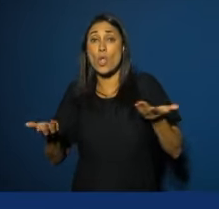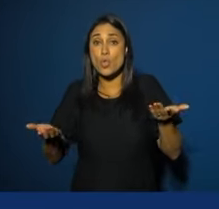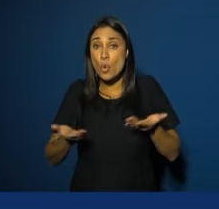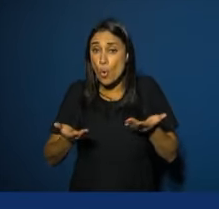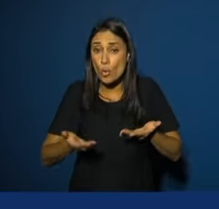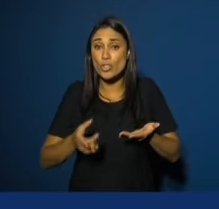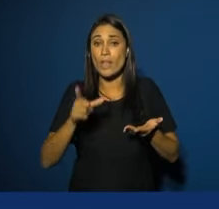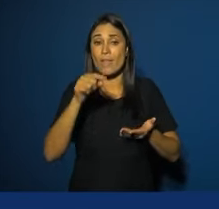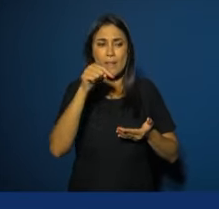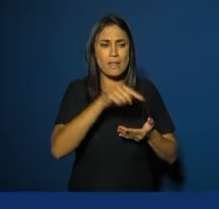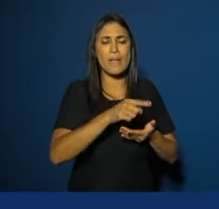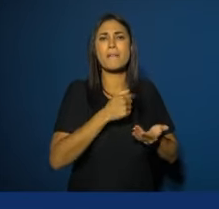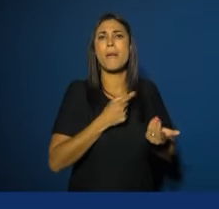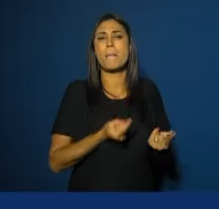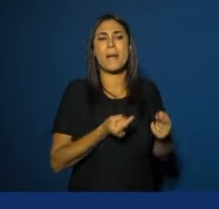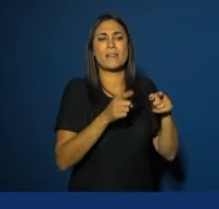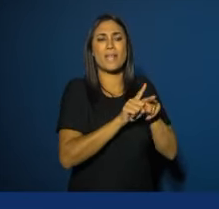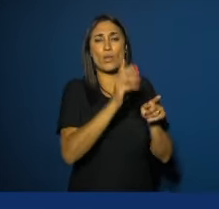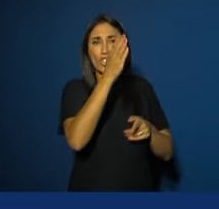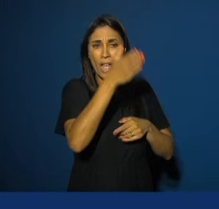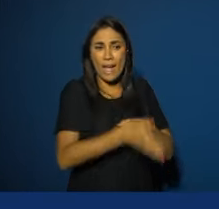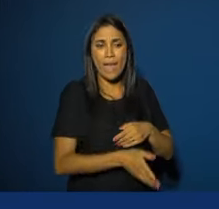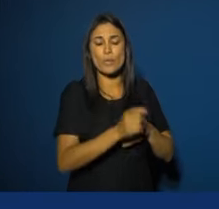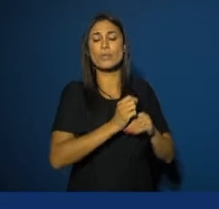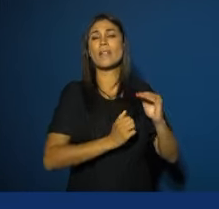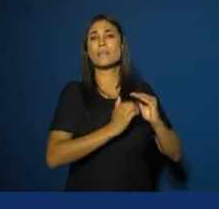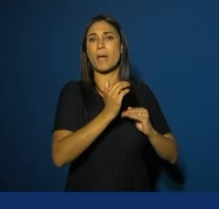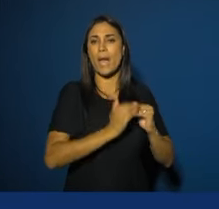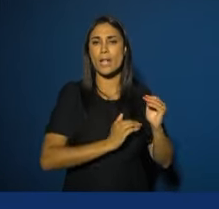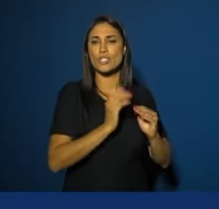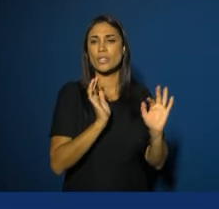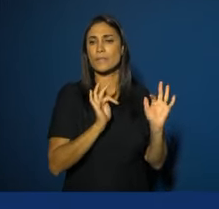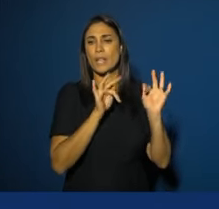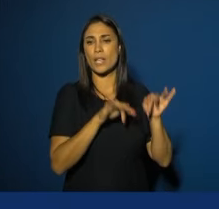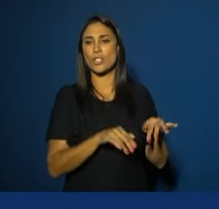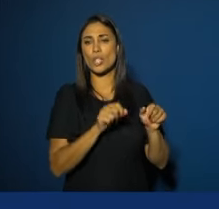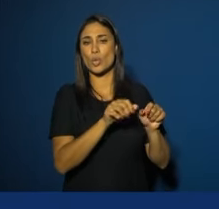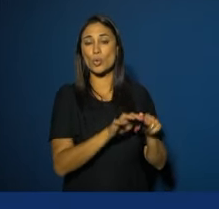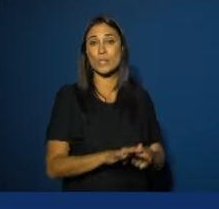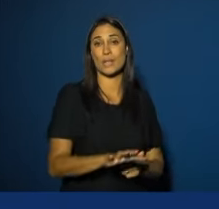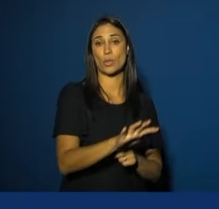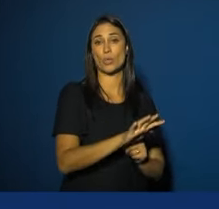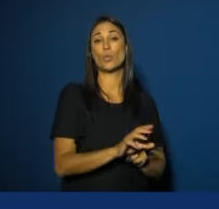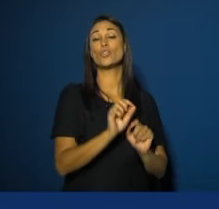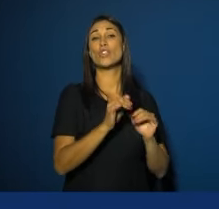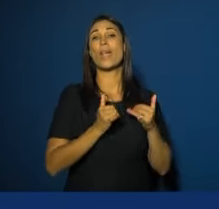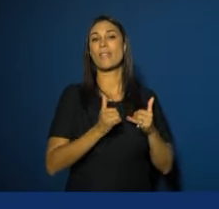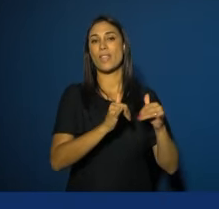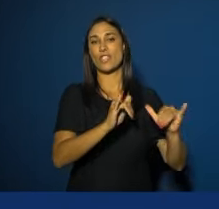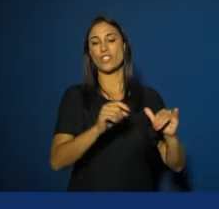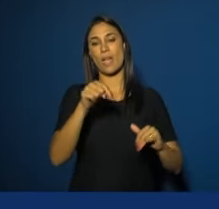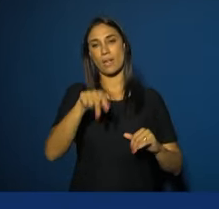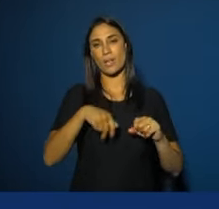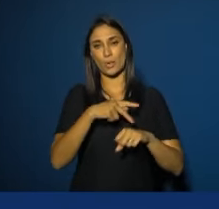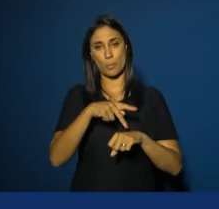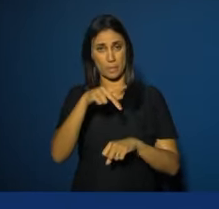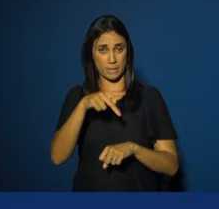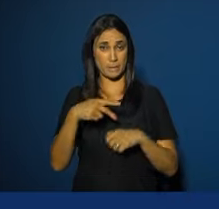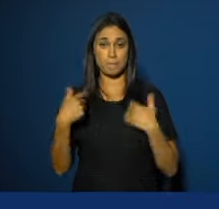tem braços diretos em atividades finalísticas no setor de energia elétrica no